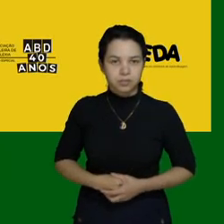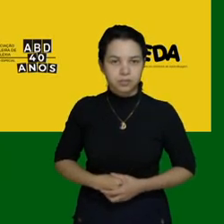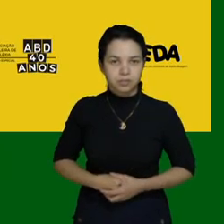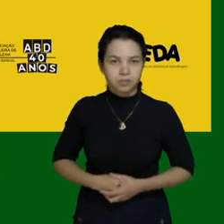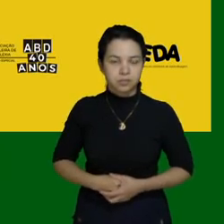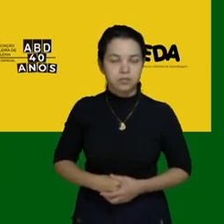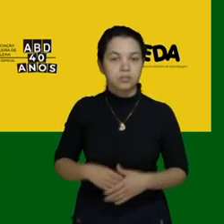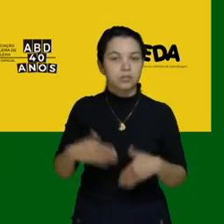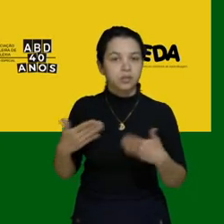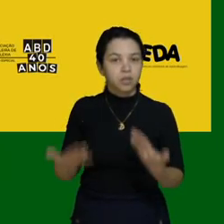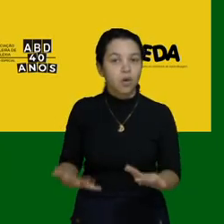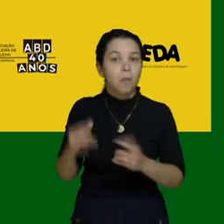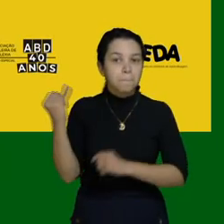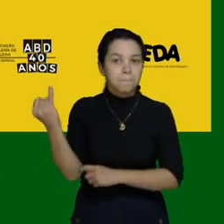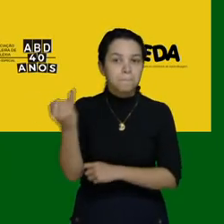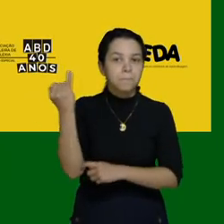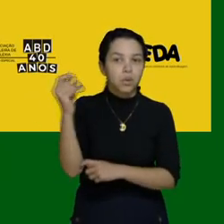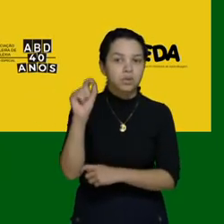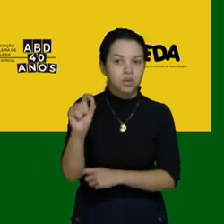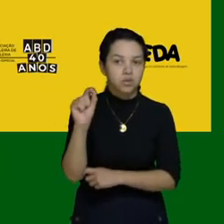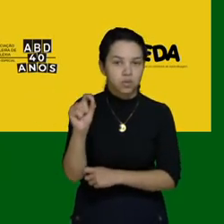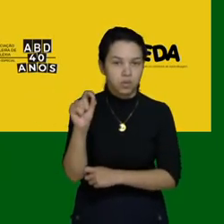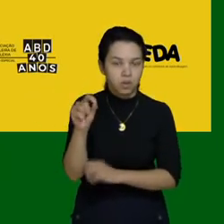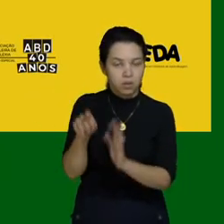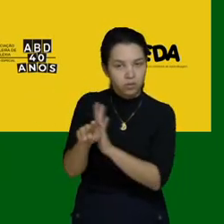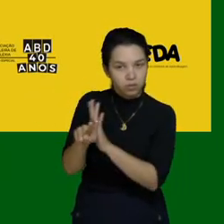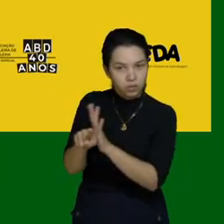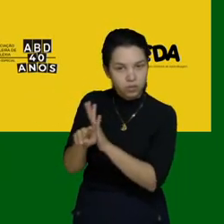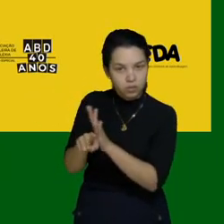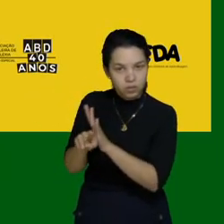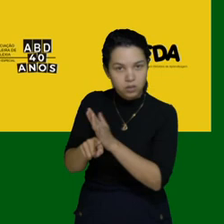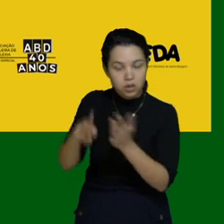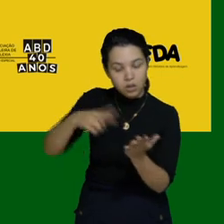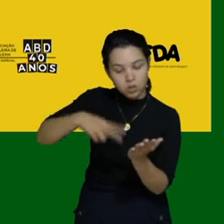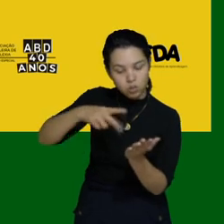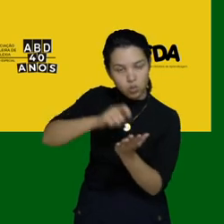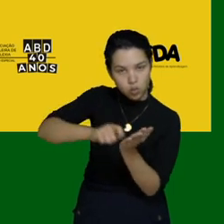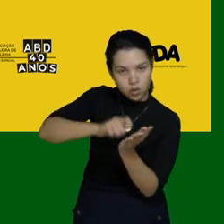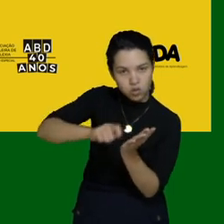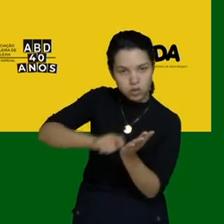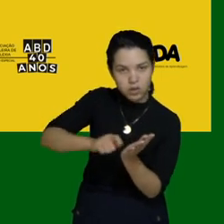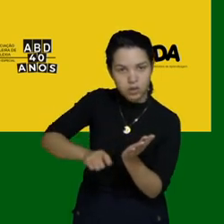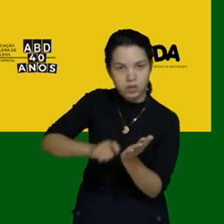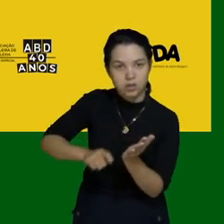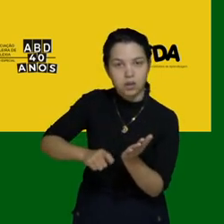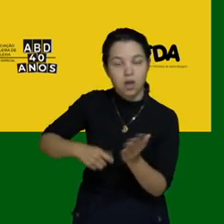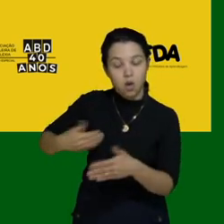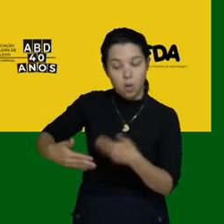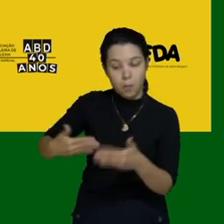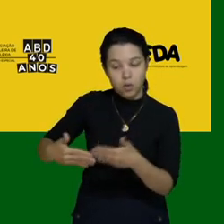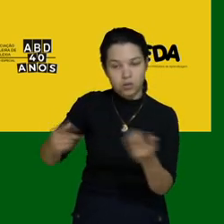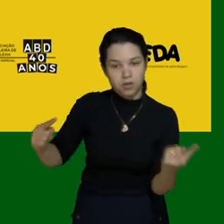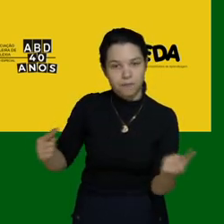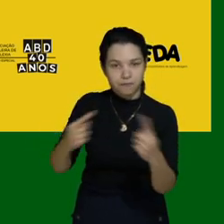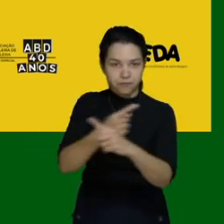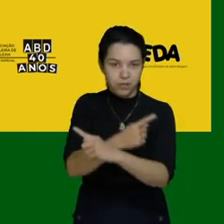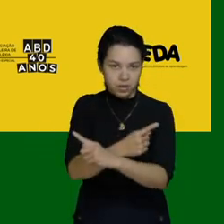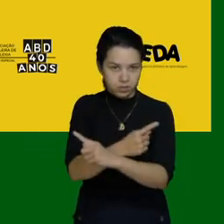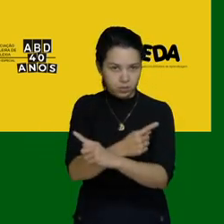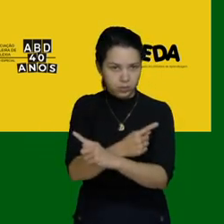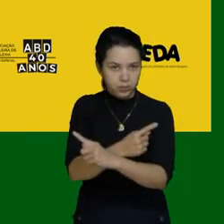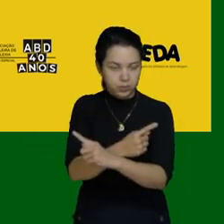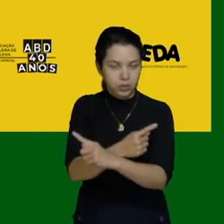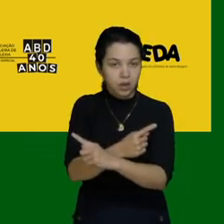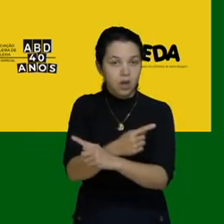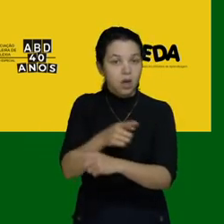então o que que é importante né na investigação da Leitura escrita não sejam processos inversos então são